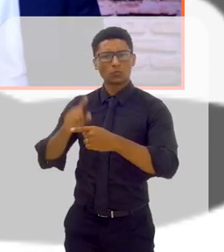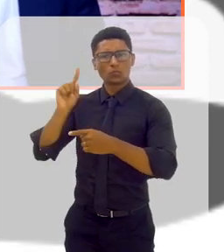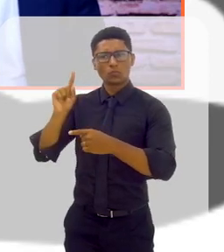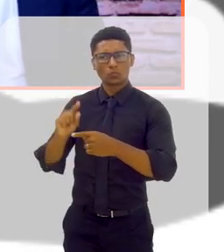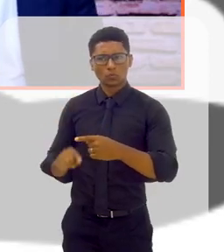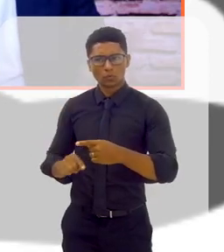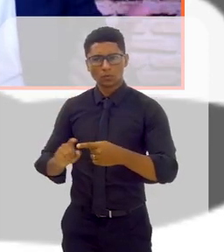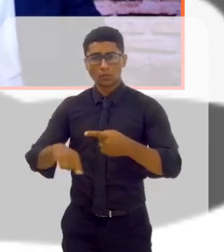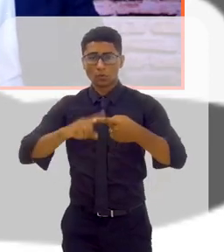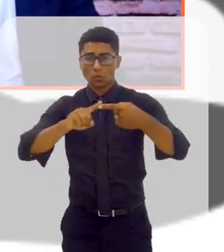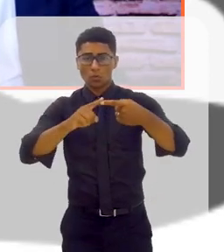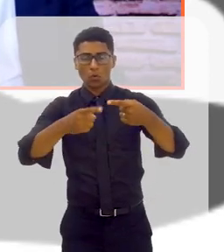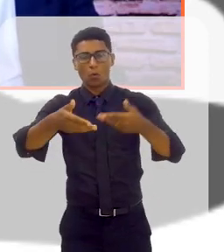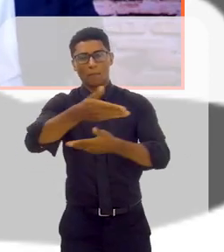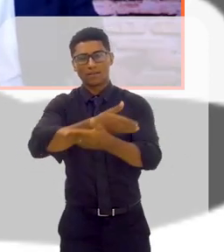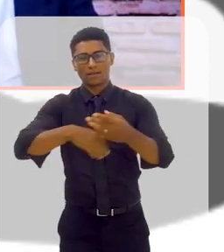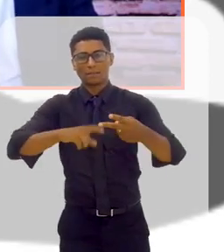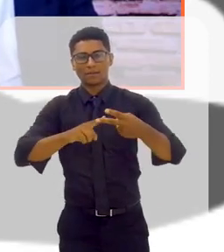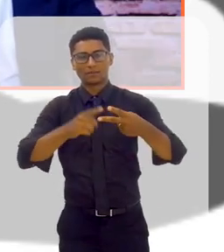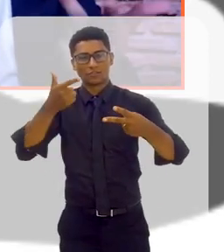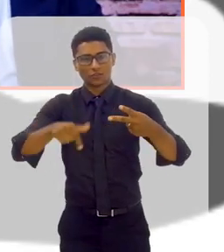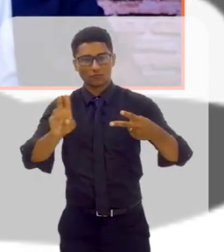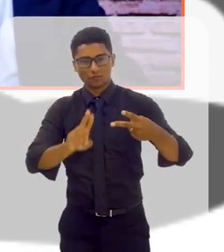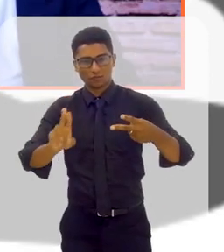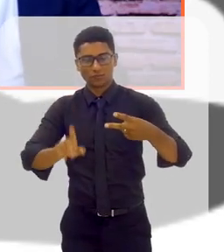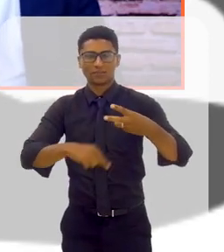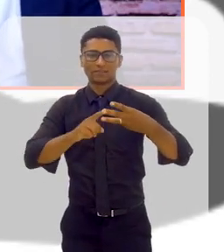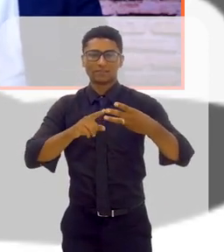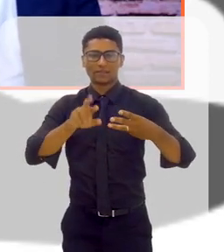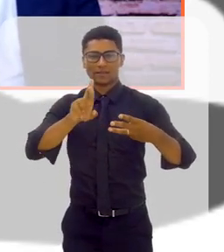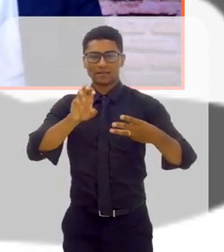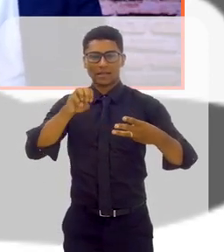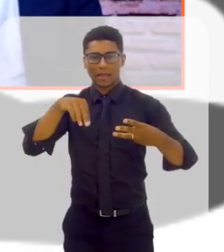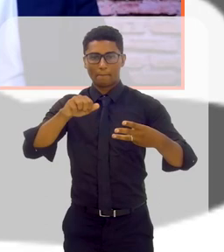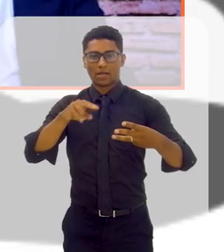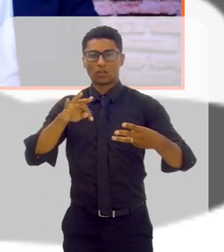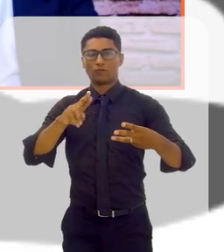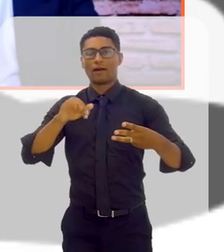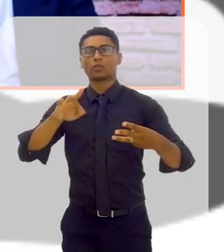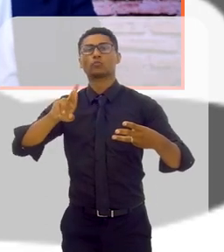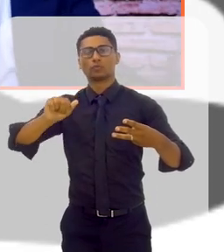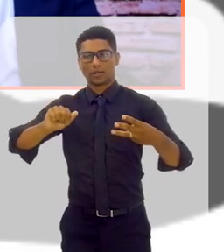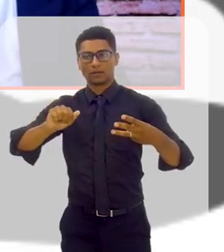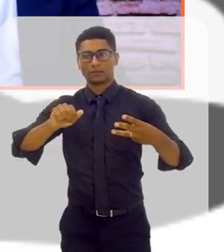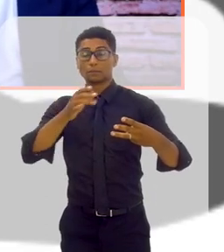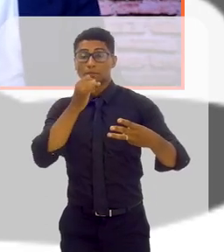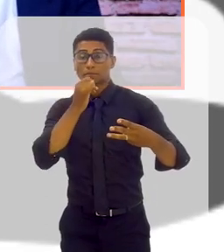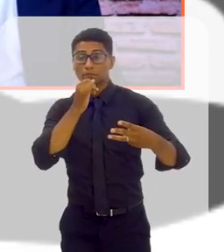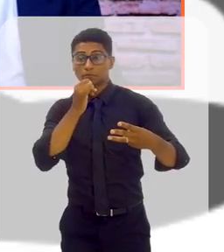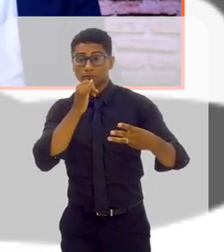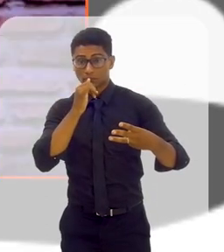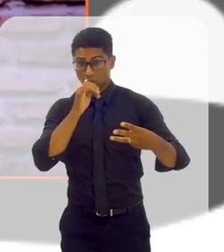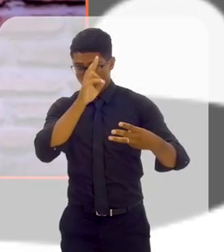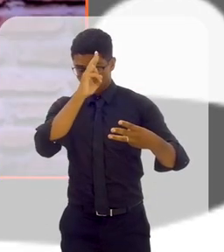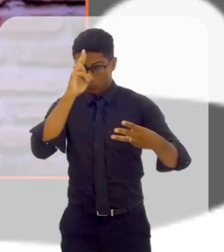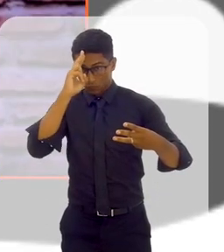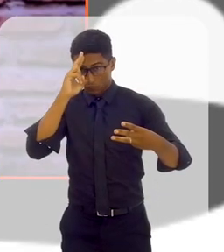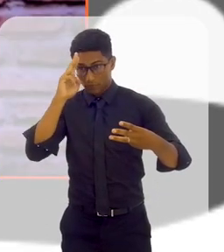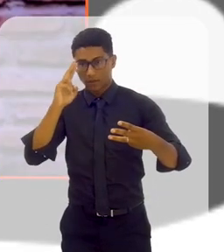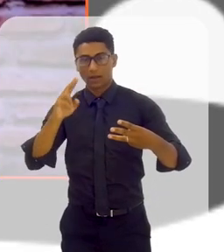preencheria com compartilhamento reuso e remanufatura a Uber por exemplo está em compartilhamento